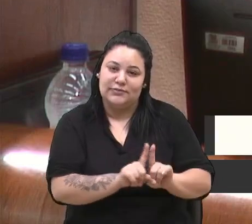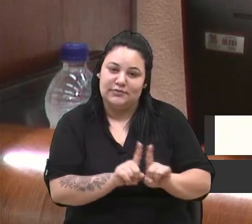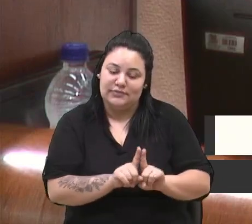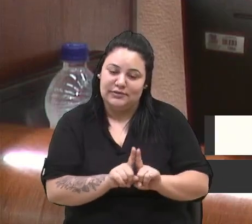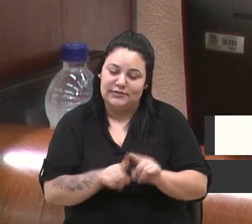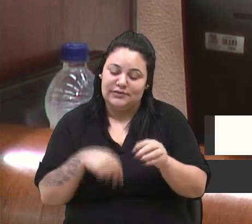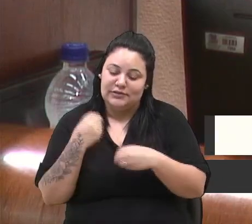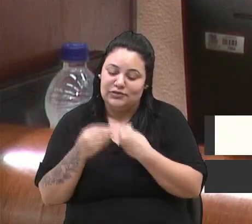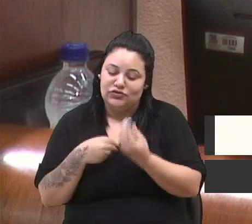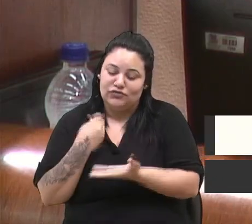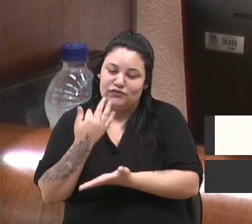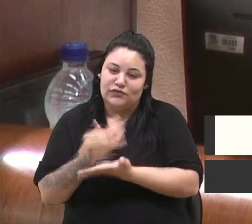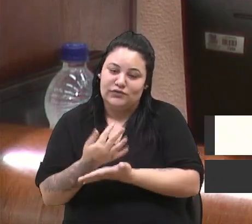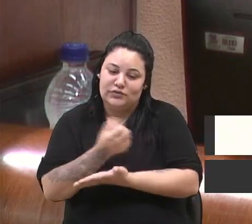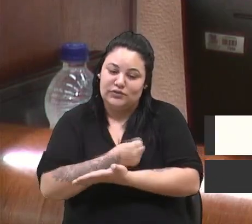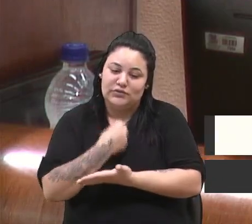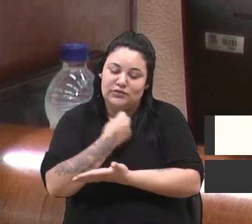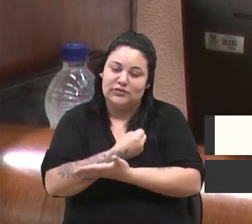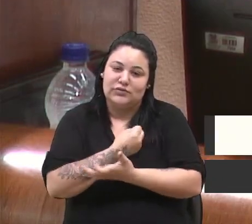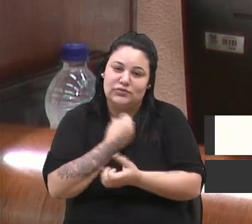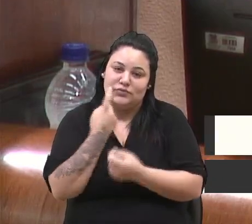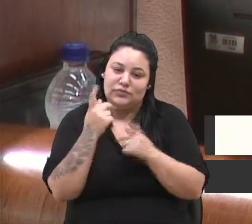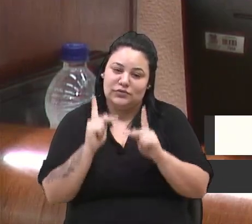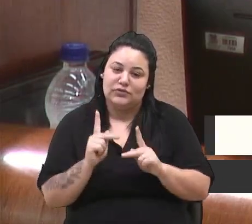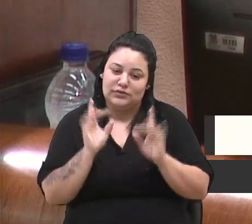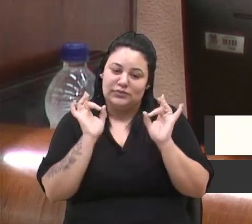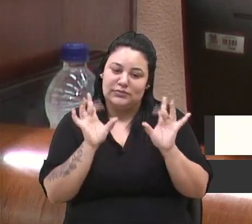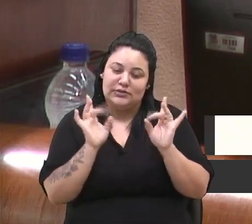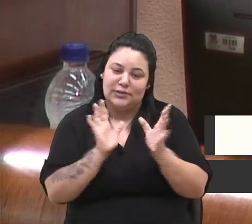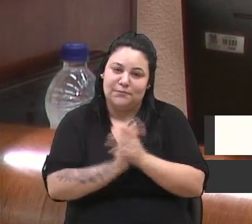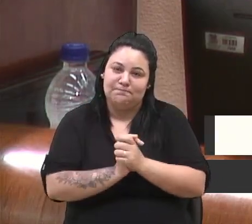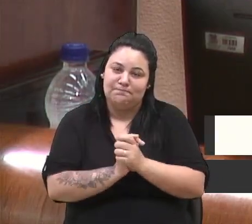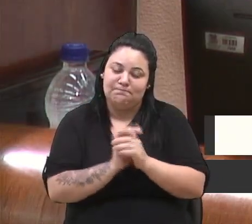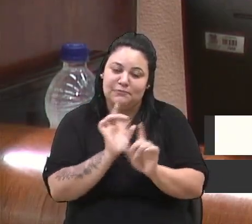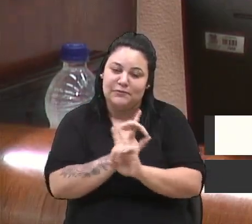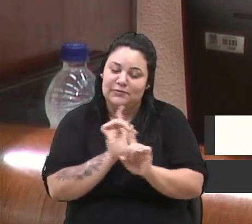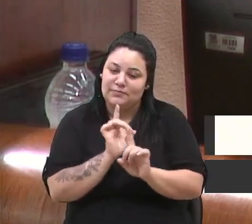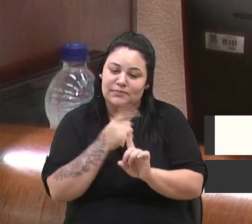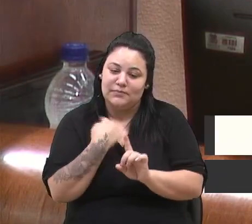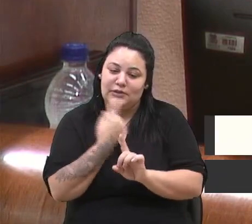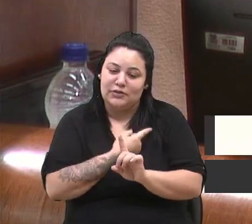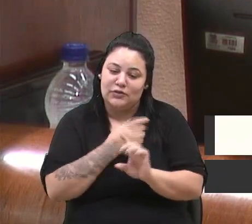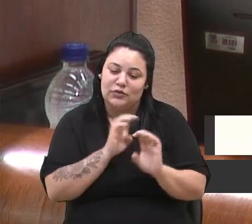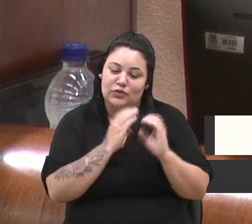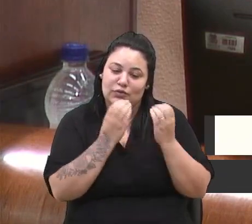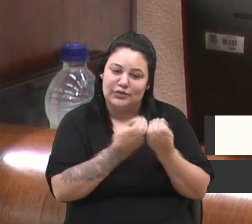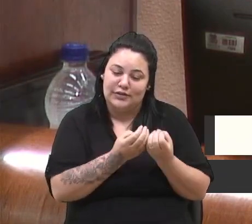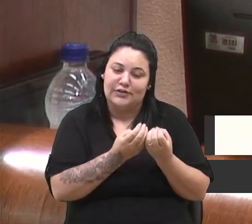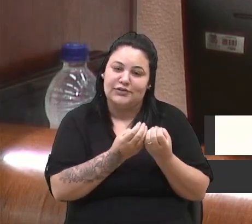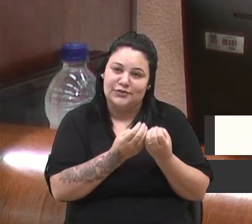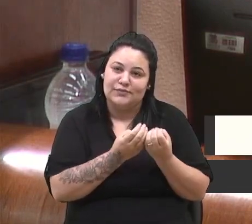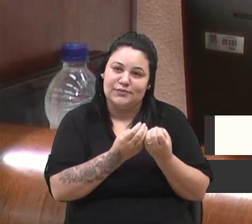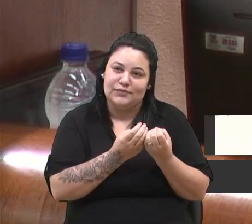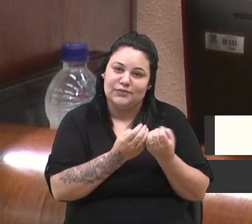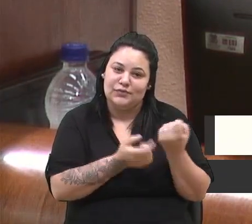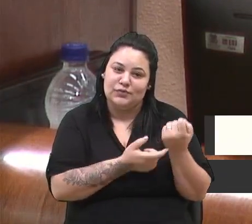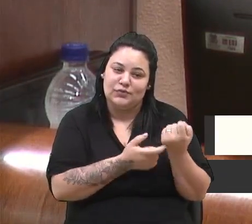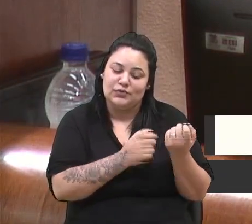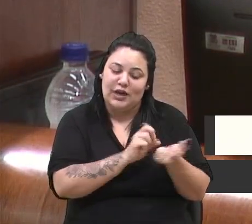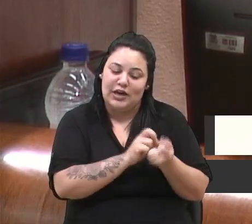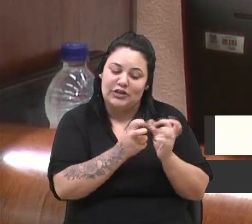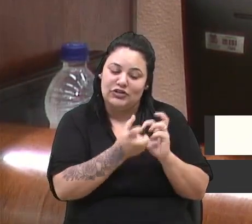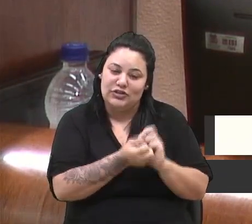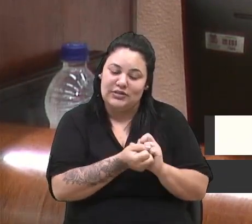falta de alguém tão especial, né? Não para nós, talvez, comunidade, como um artista plástico sensacional, mas muito como